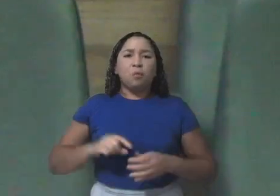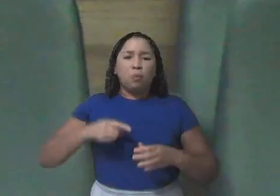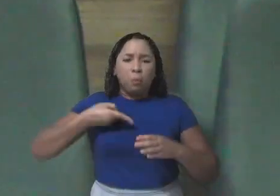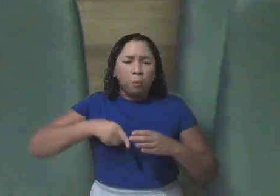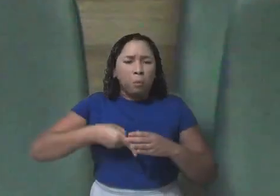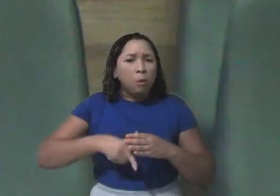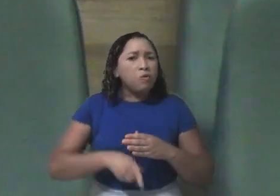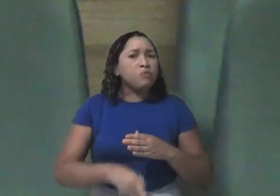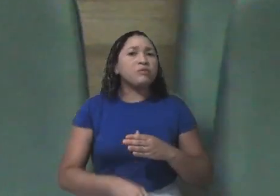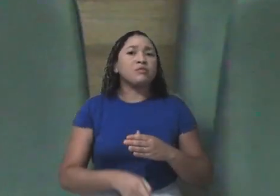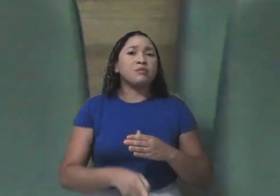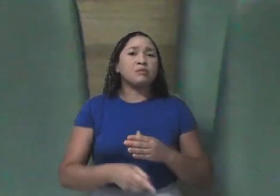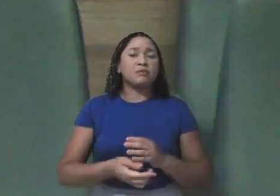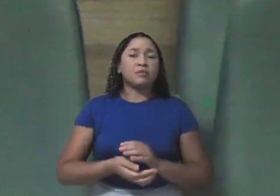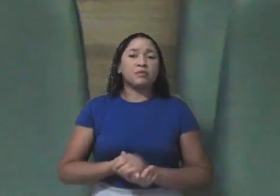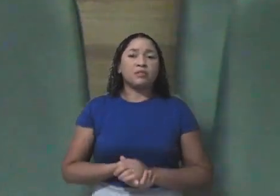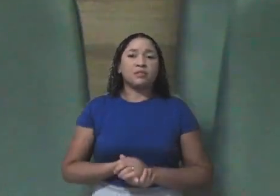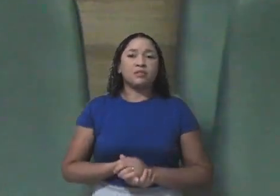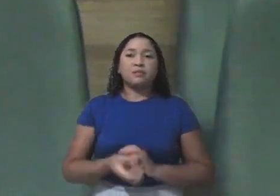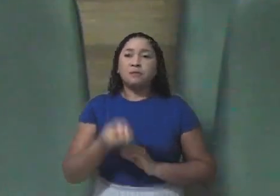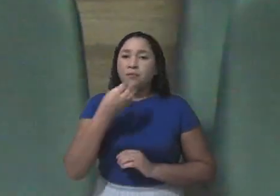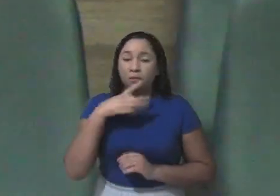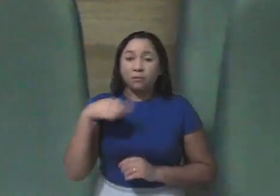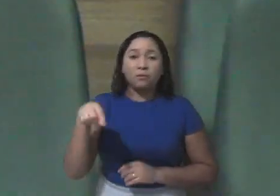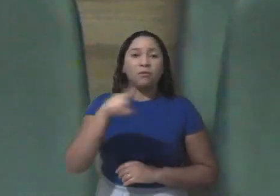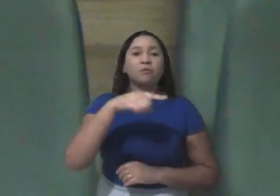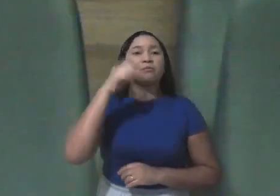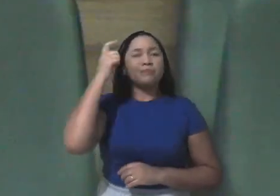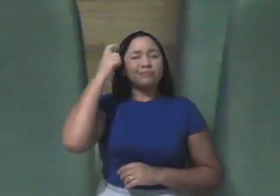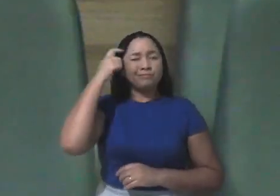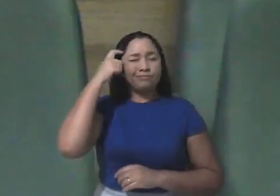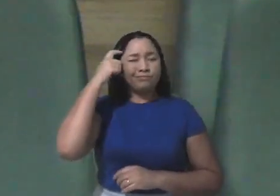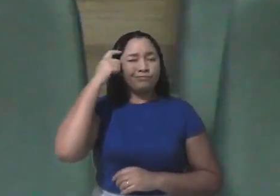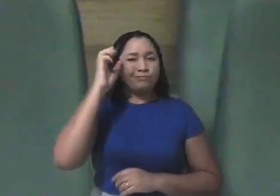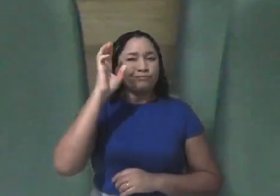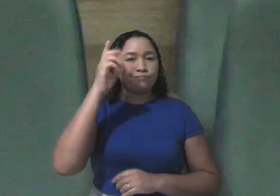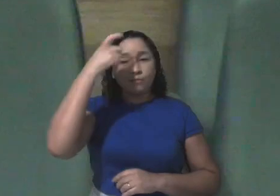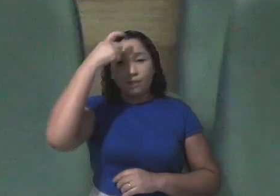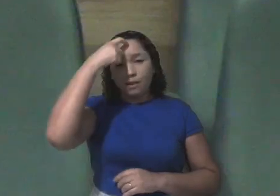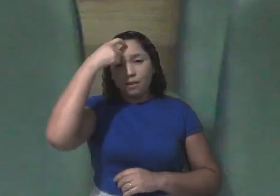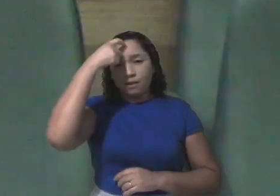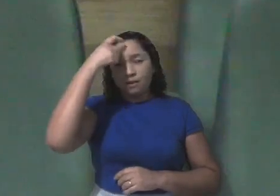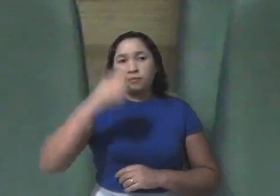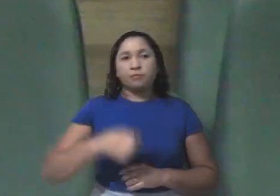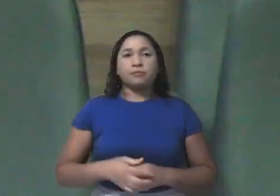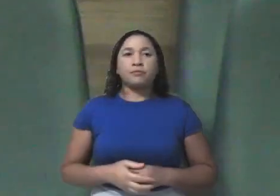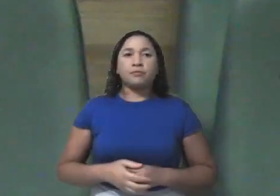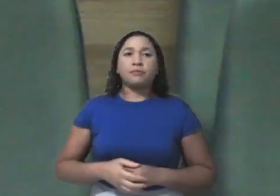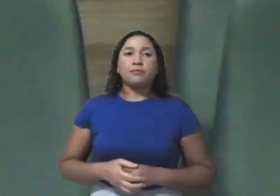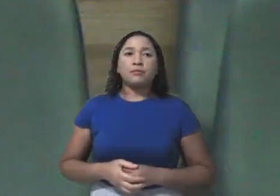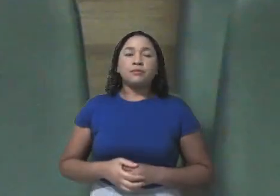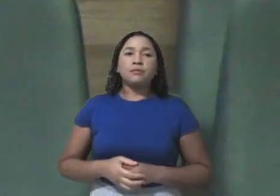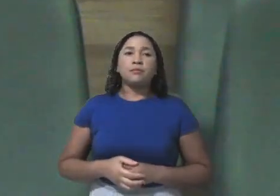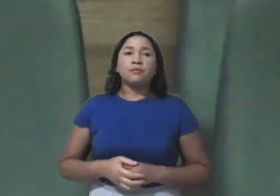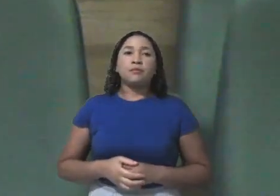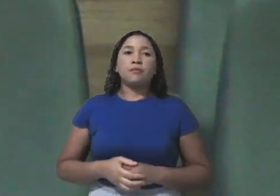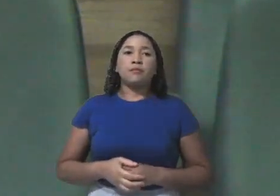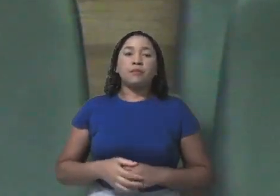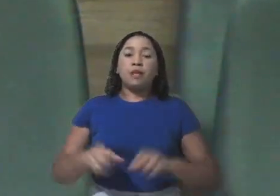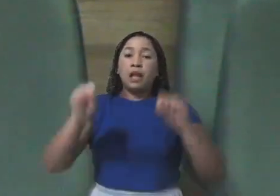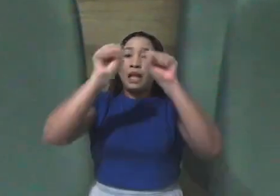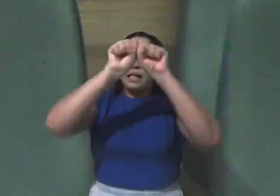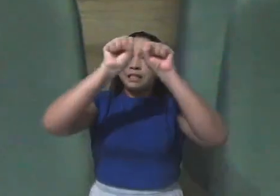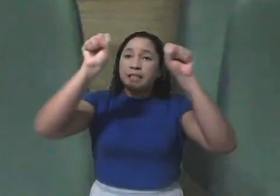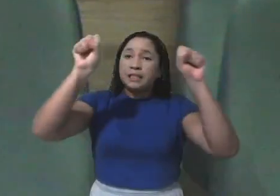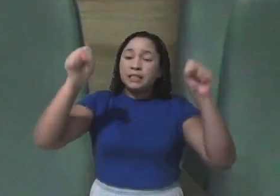é bom que os irmãos tenham em mente. O que é sistemática? Sistemática vem de sistema, de